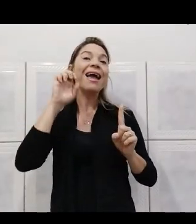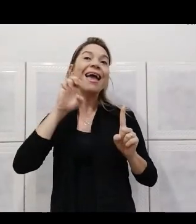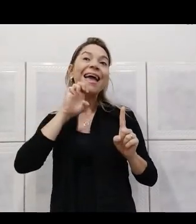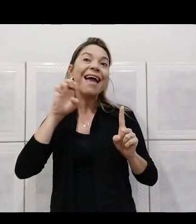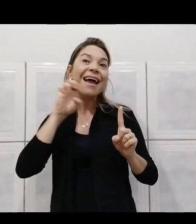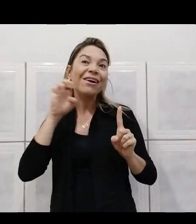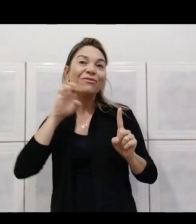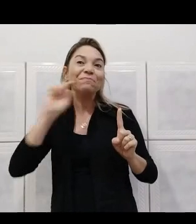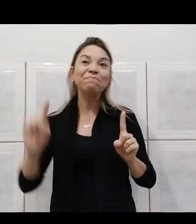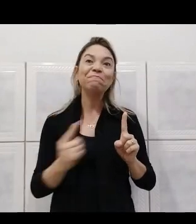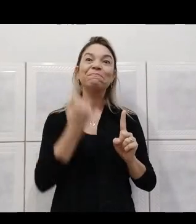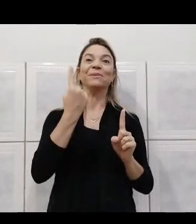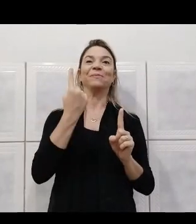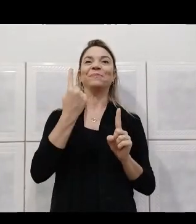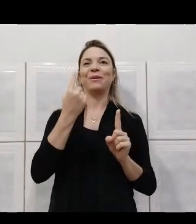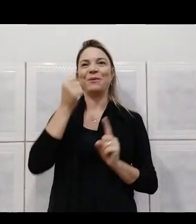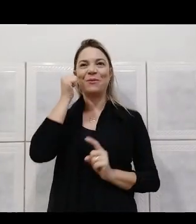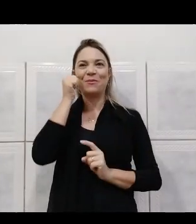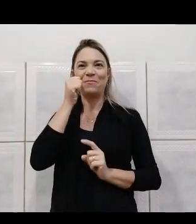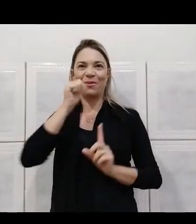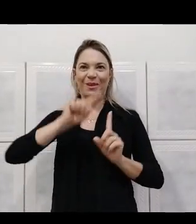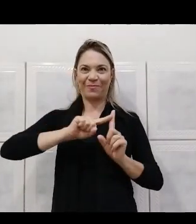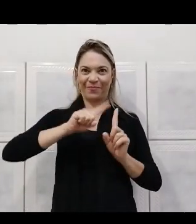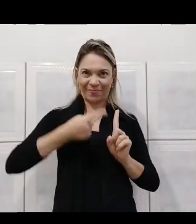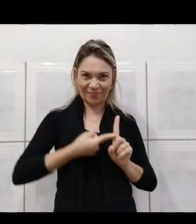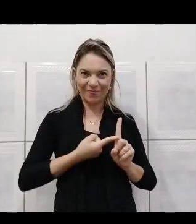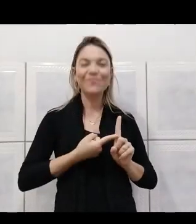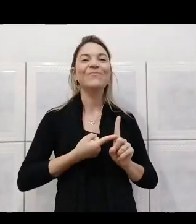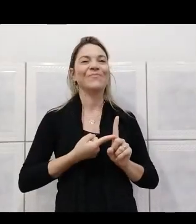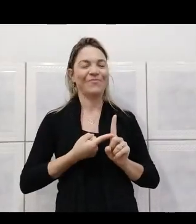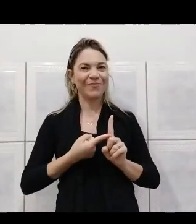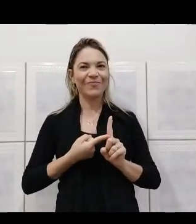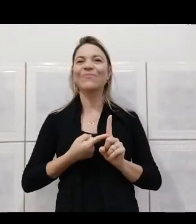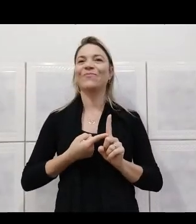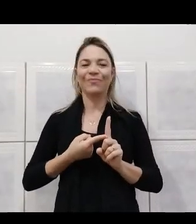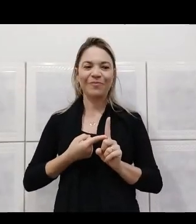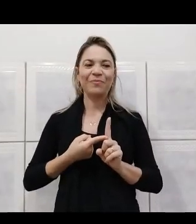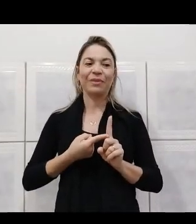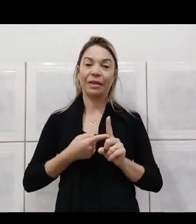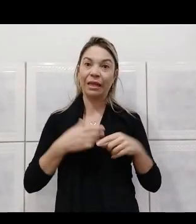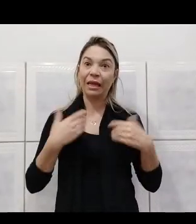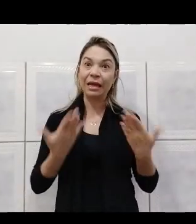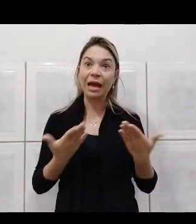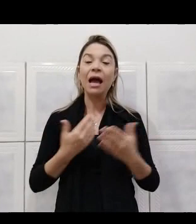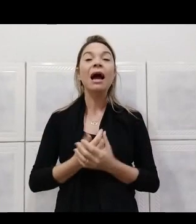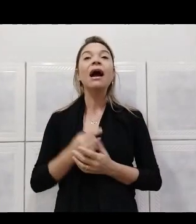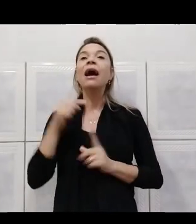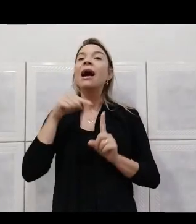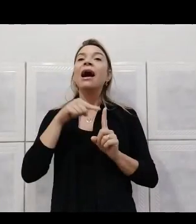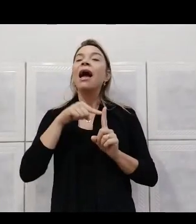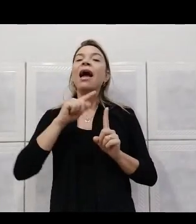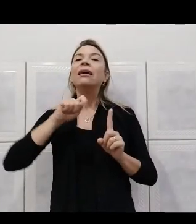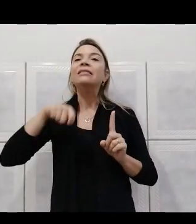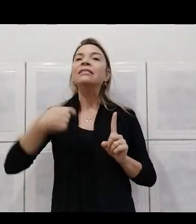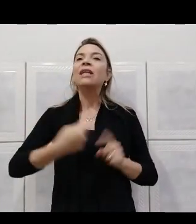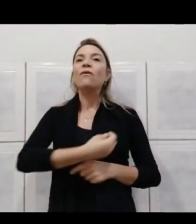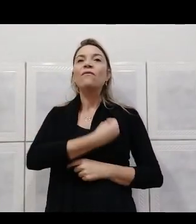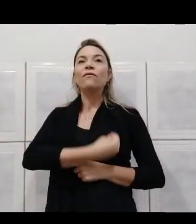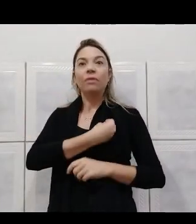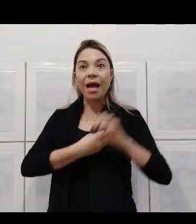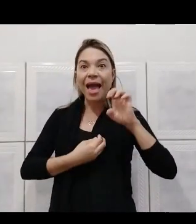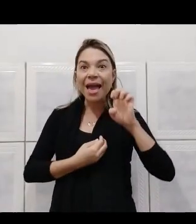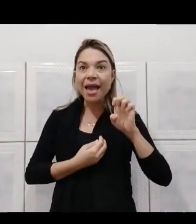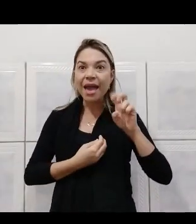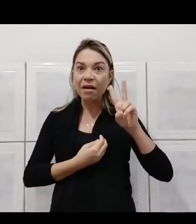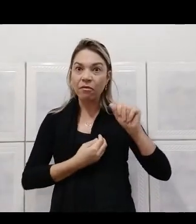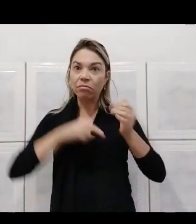Adão denominada de vida ou de viva. Esses são os significados de Eva. Ela